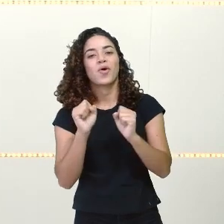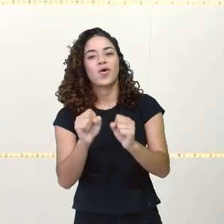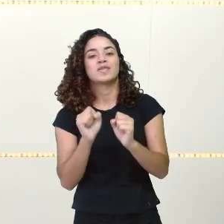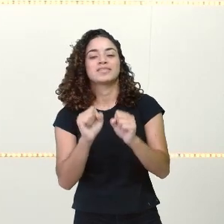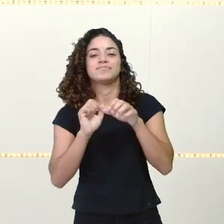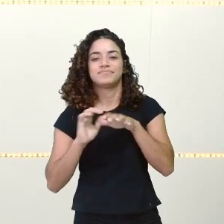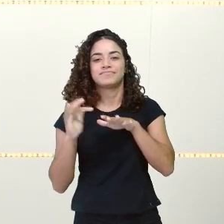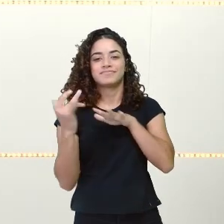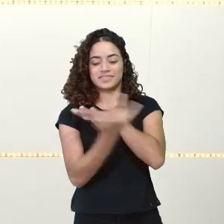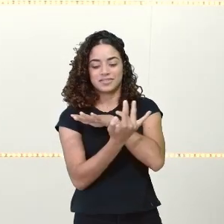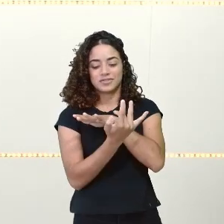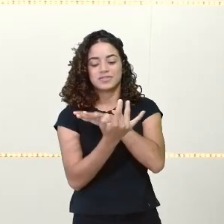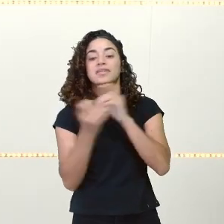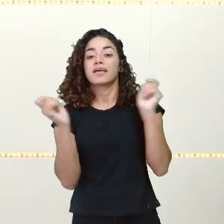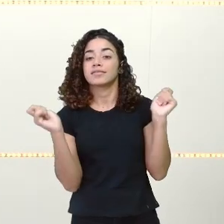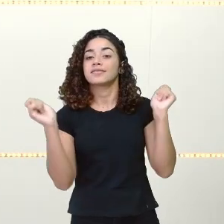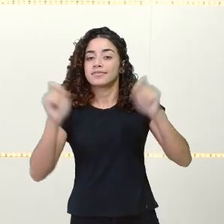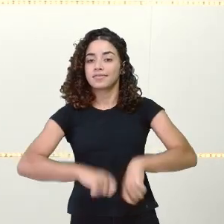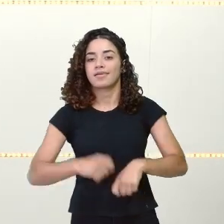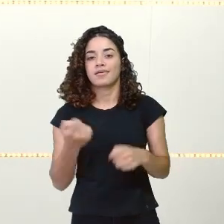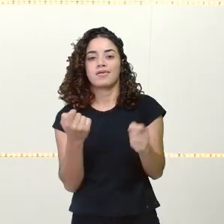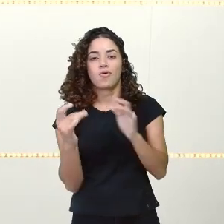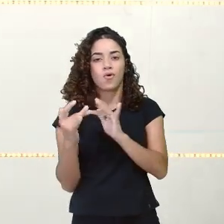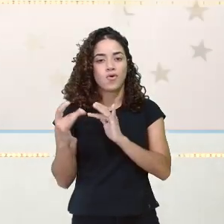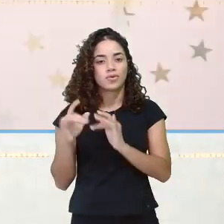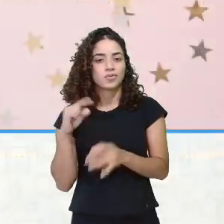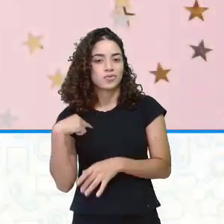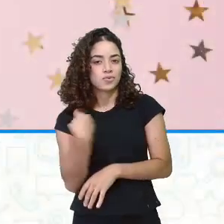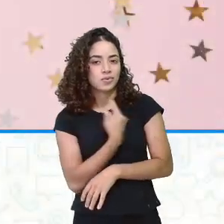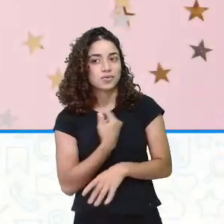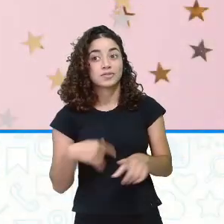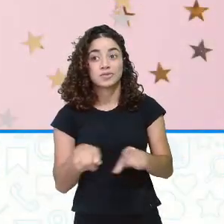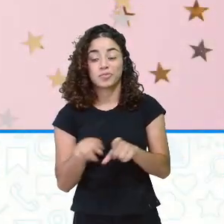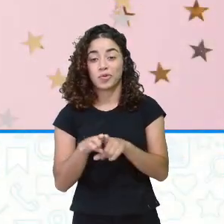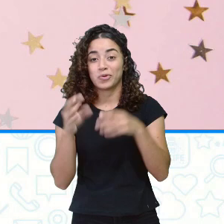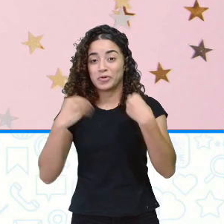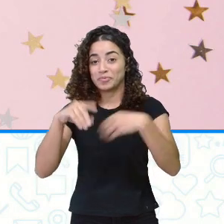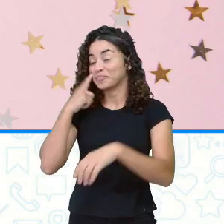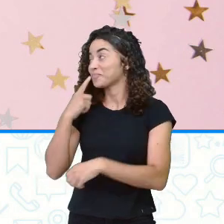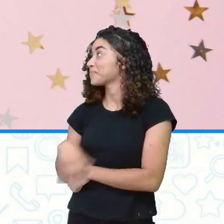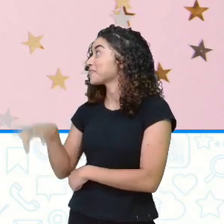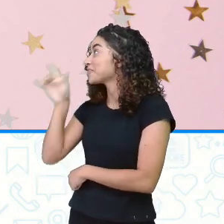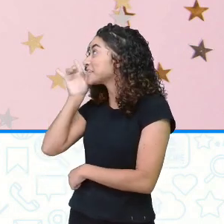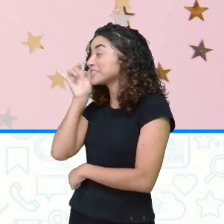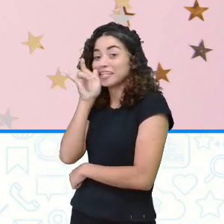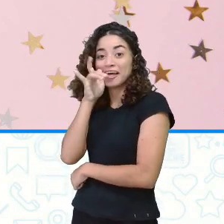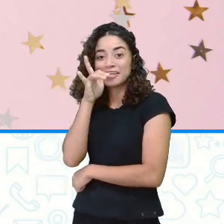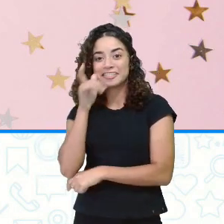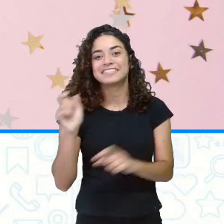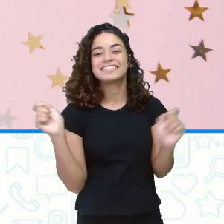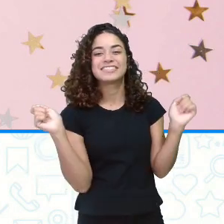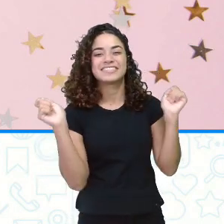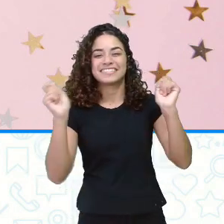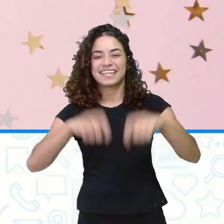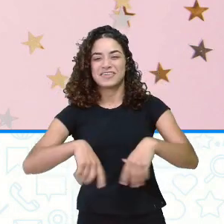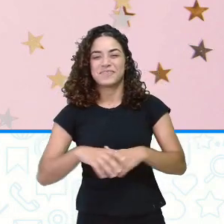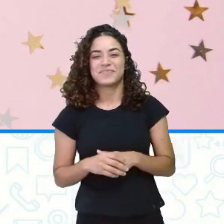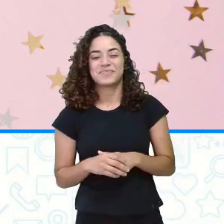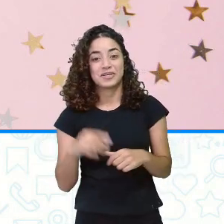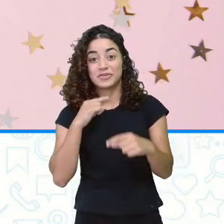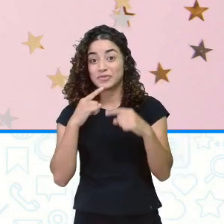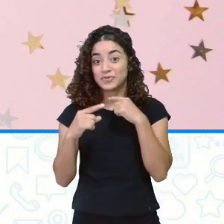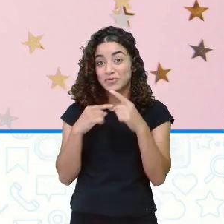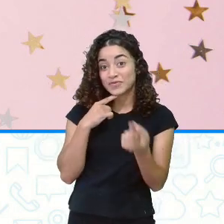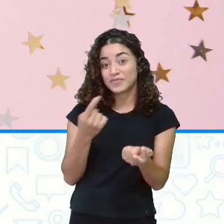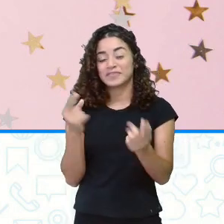contato com a gente pelas nossas mídias sociais, e eu tô deixando aqui também o meu Instagram para quem quiser entrar em contato lá, tá? Tira sua dúvida,